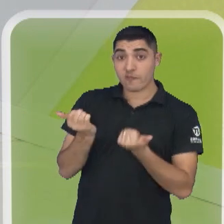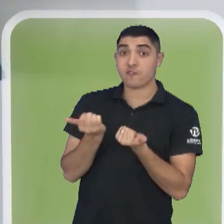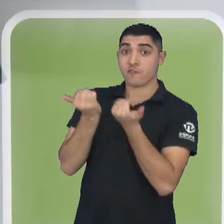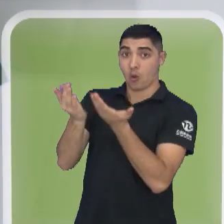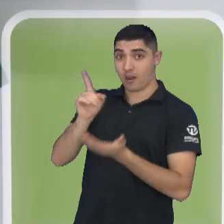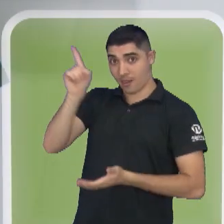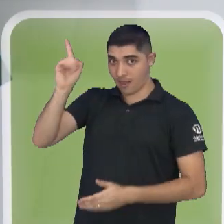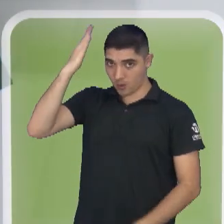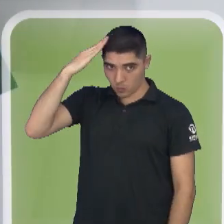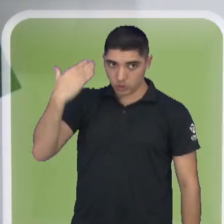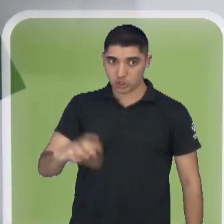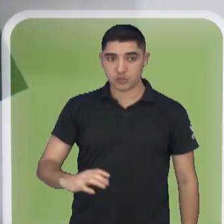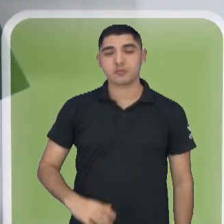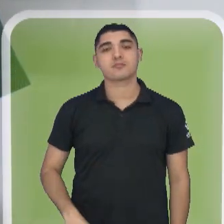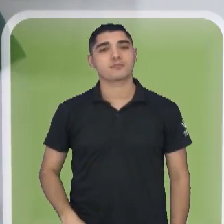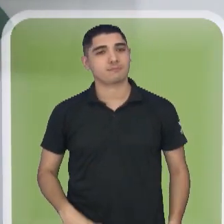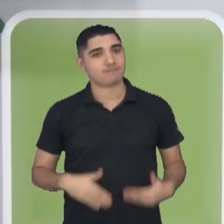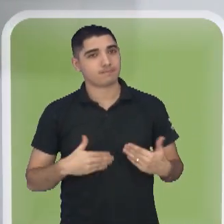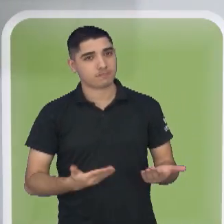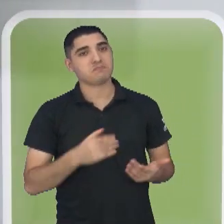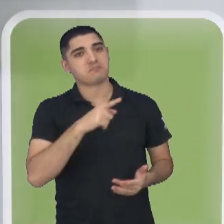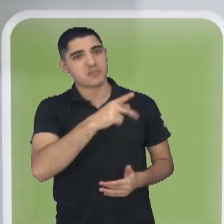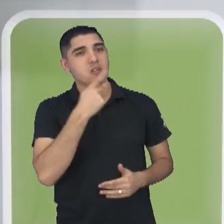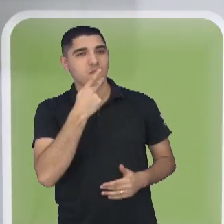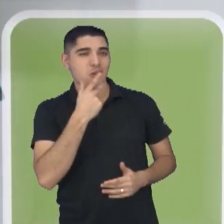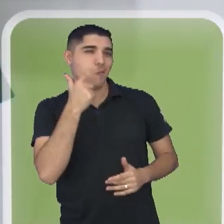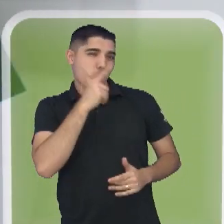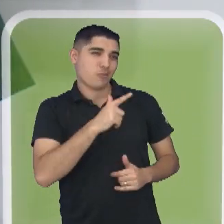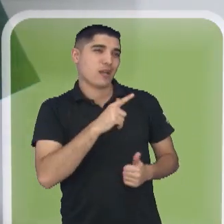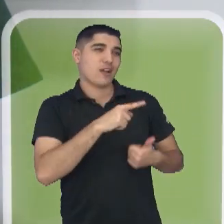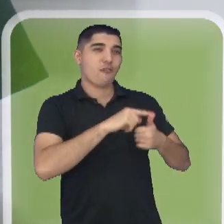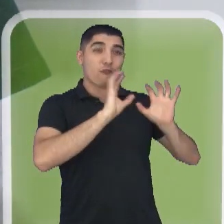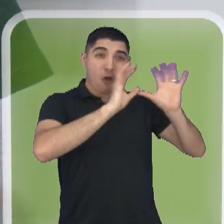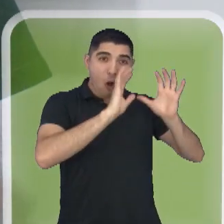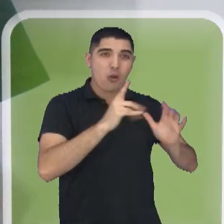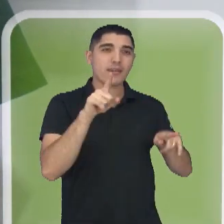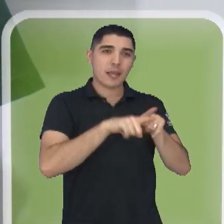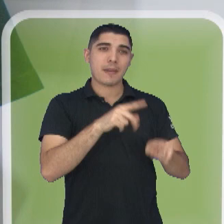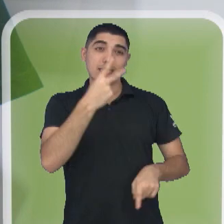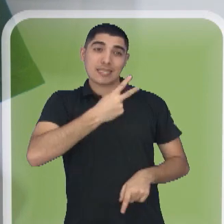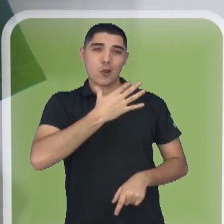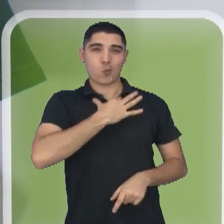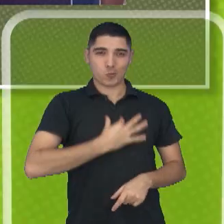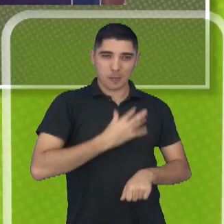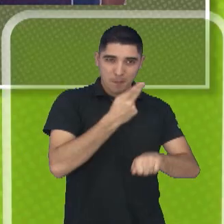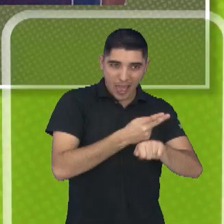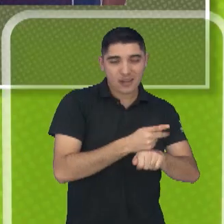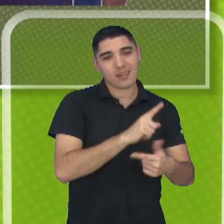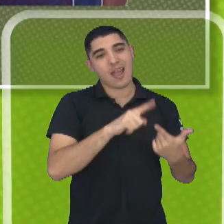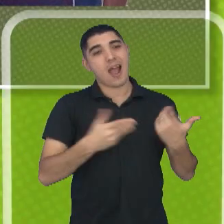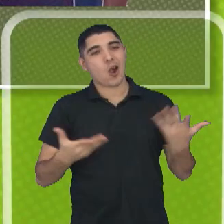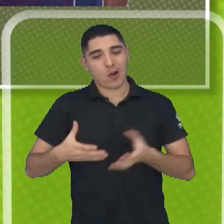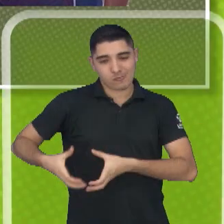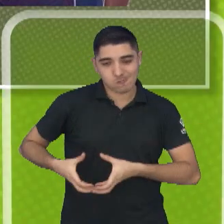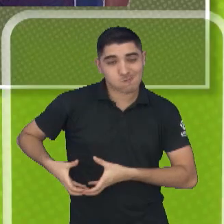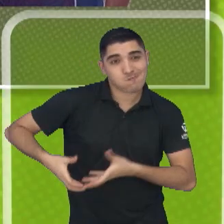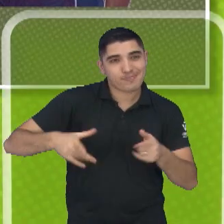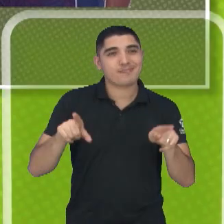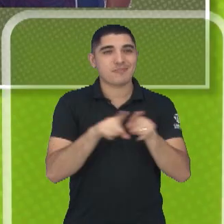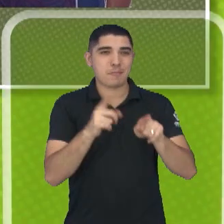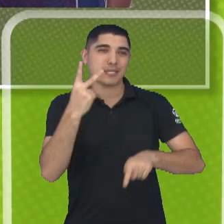Brunão. Falando do São José, do vice do vôlei, agora o vice do time de rugby. Mas é